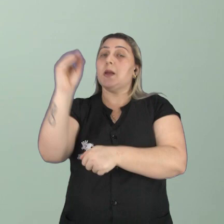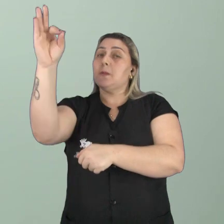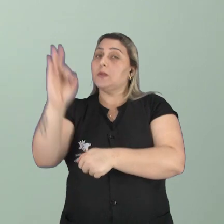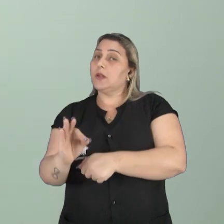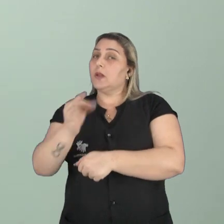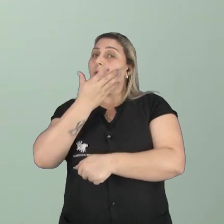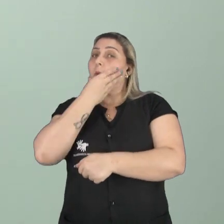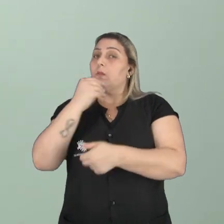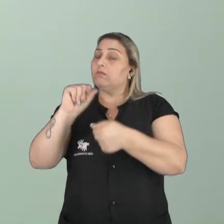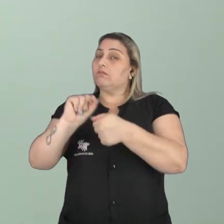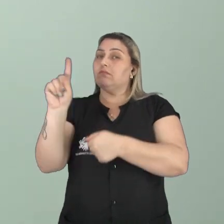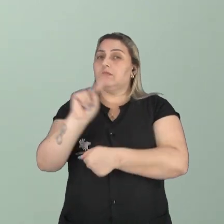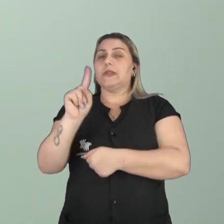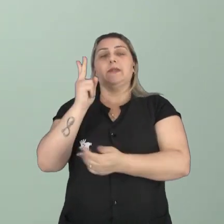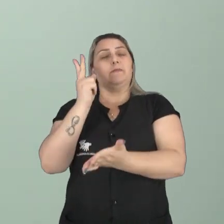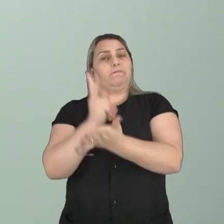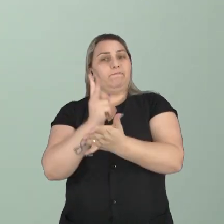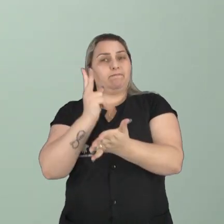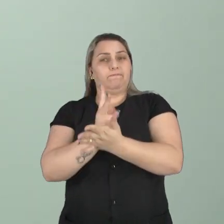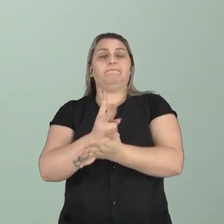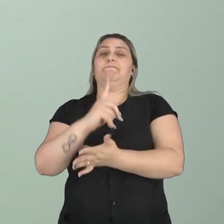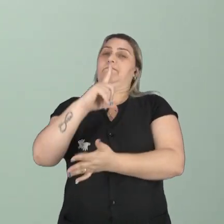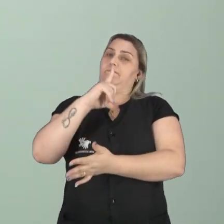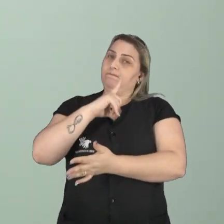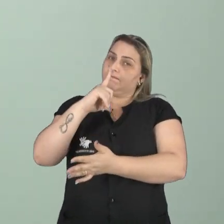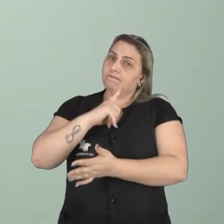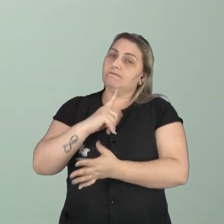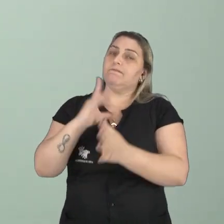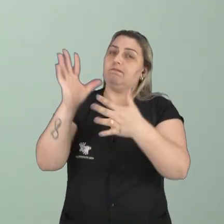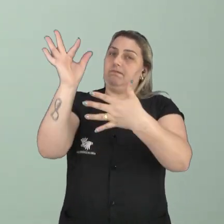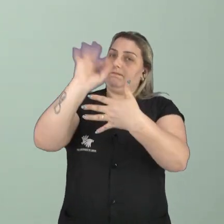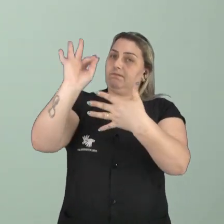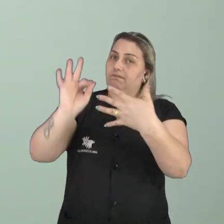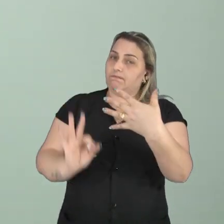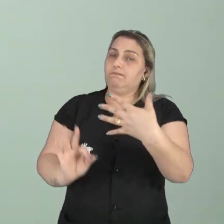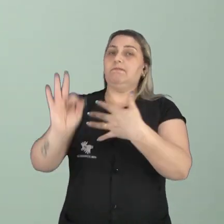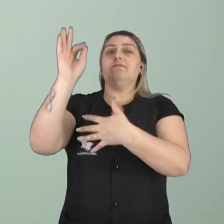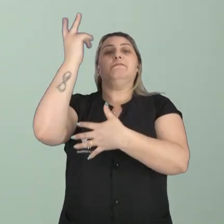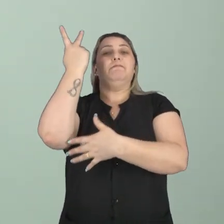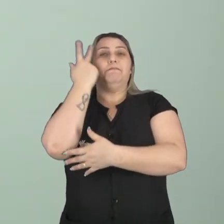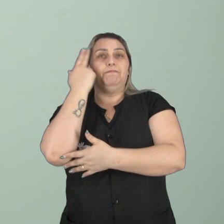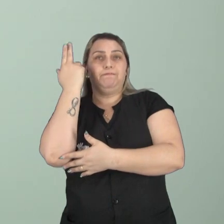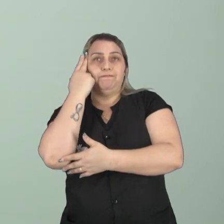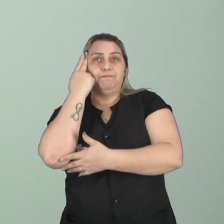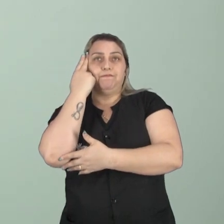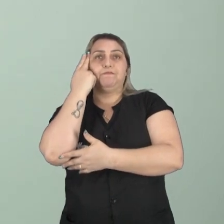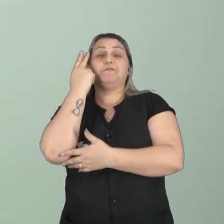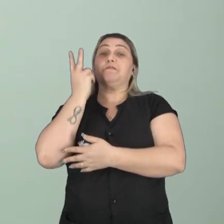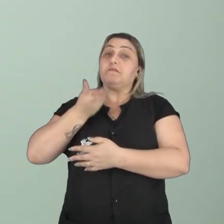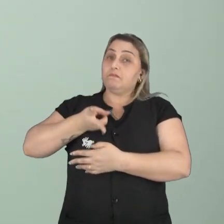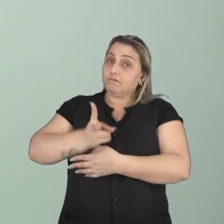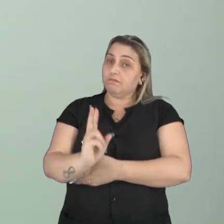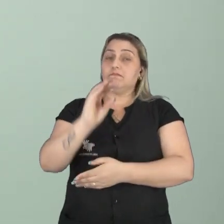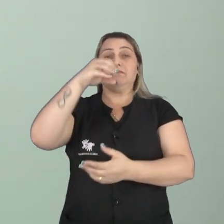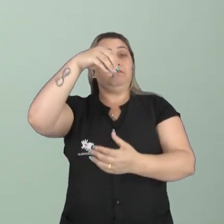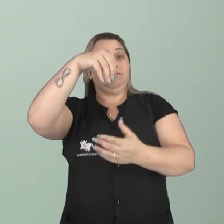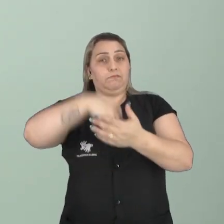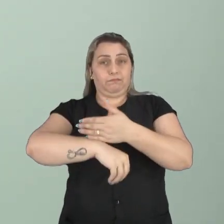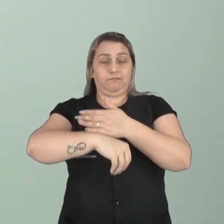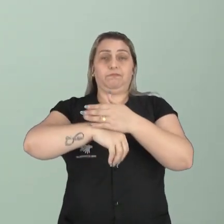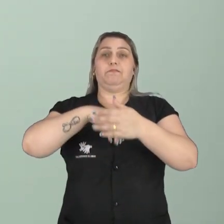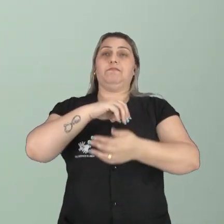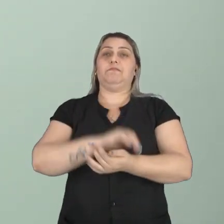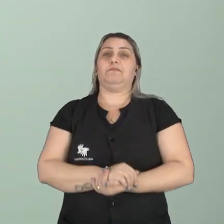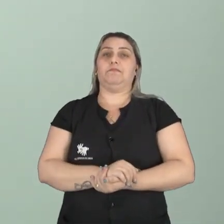100% humanizada. Ela sempre vai conter elementos, ou seja, elemento é aquilo que dentro da